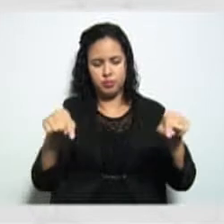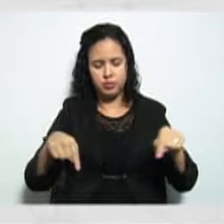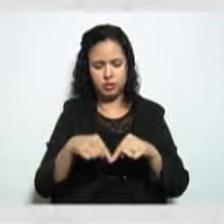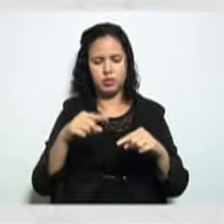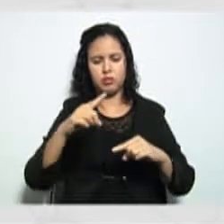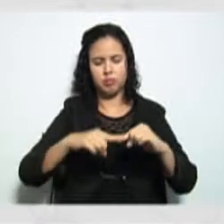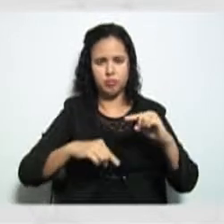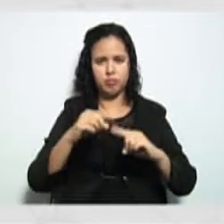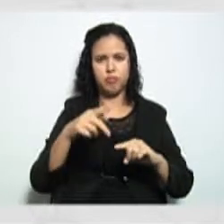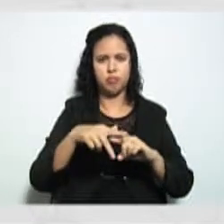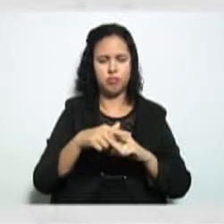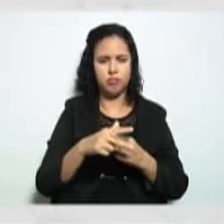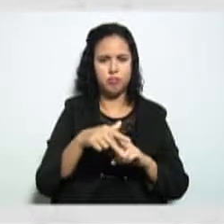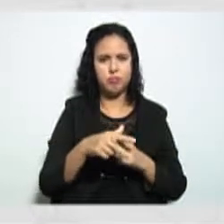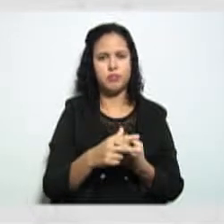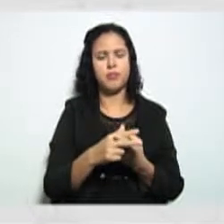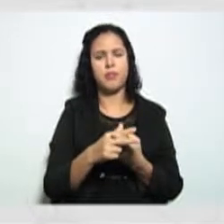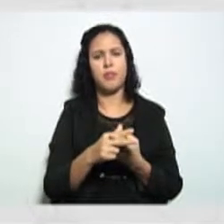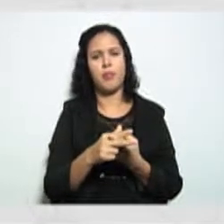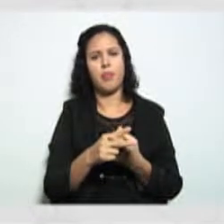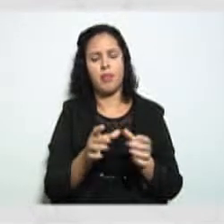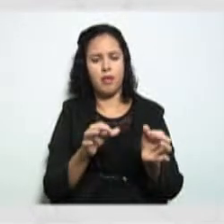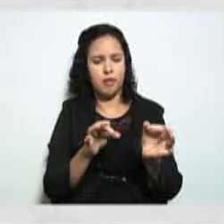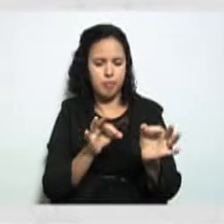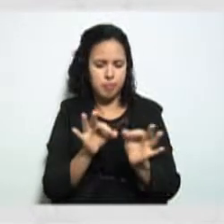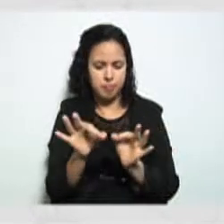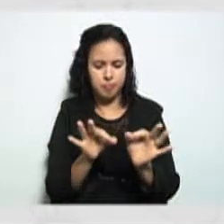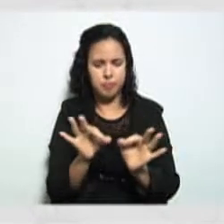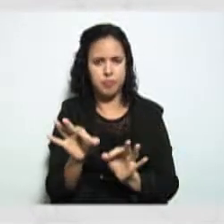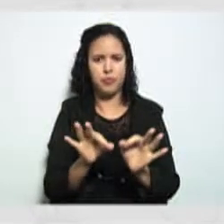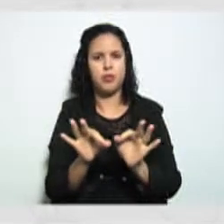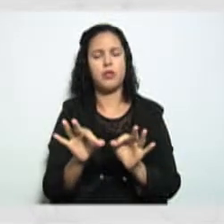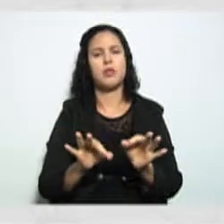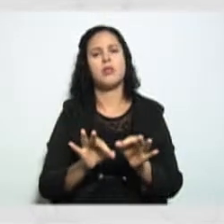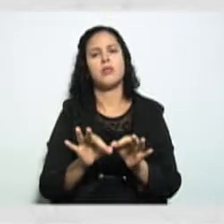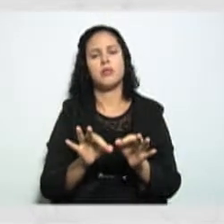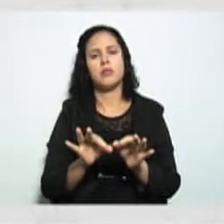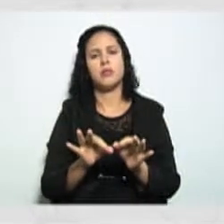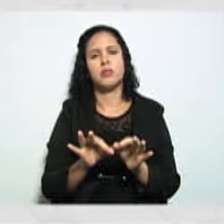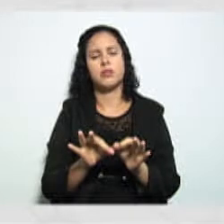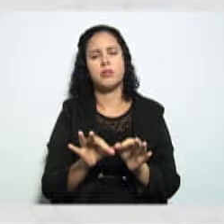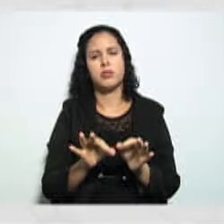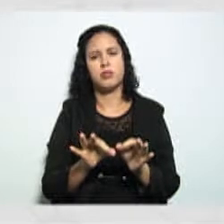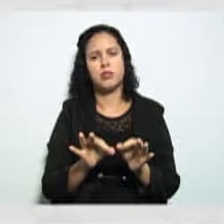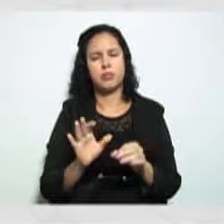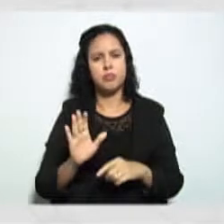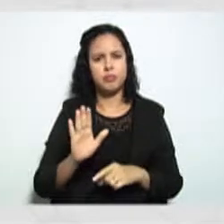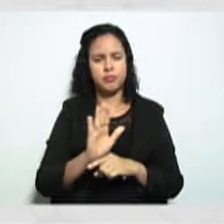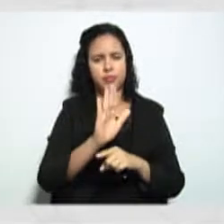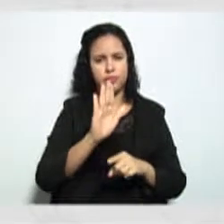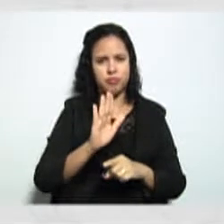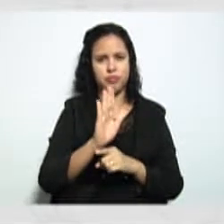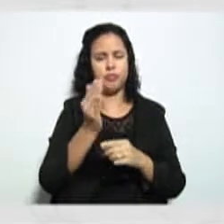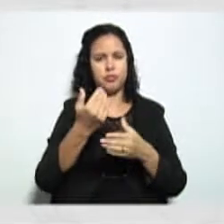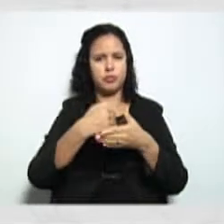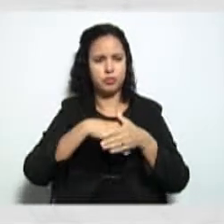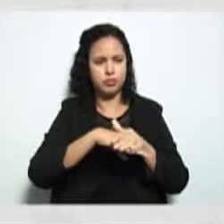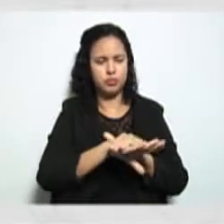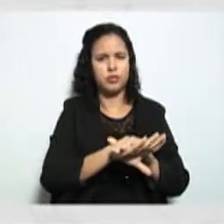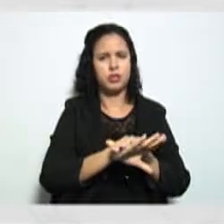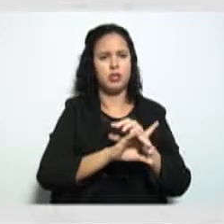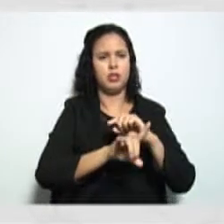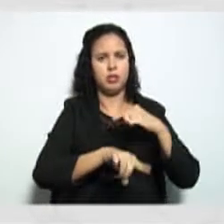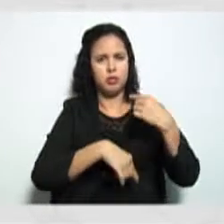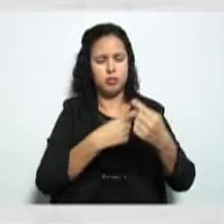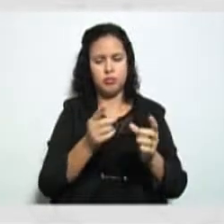suas benfeitorias. E aí eles se organizam comumente para beneficiar, estocar e comercializar os